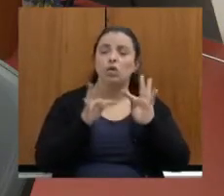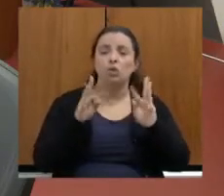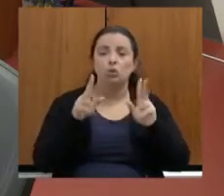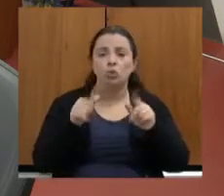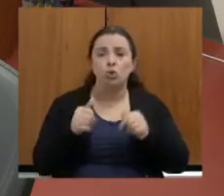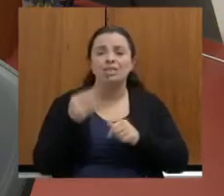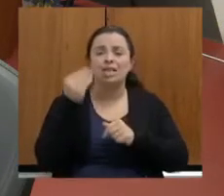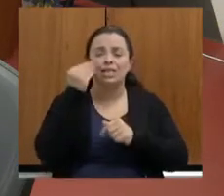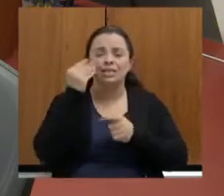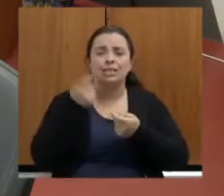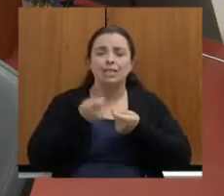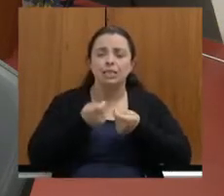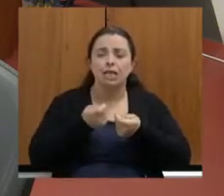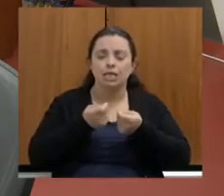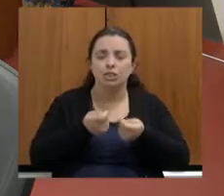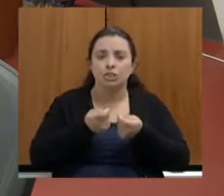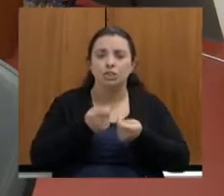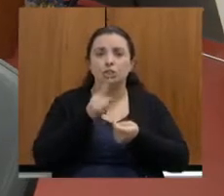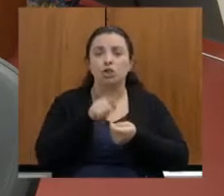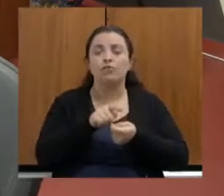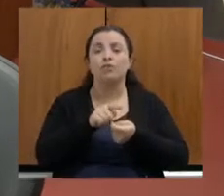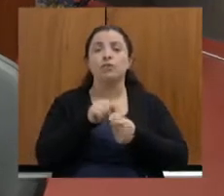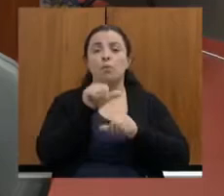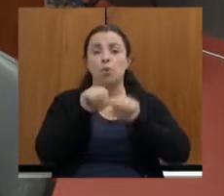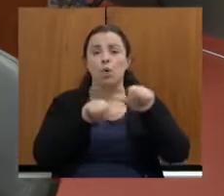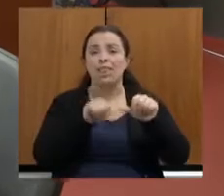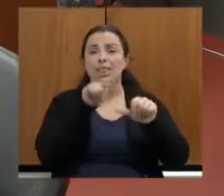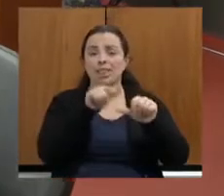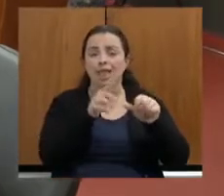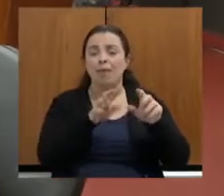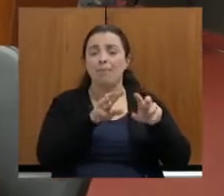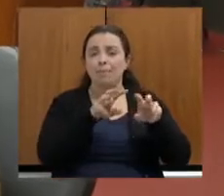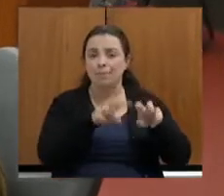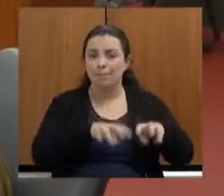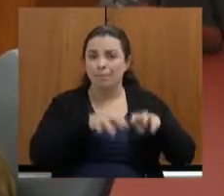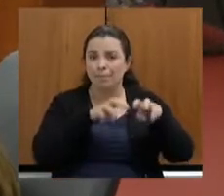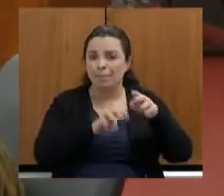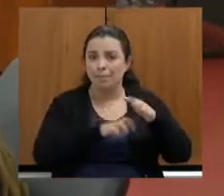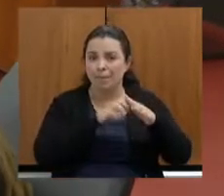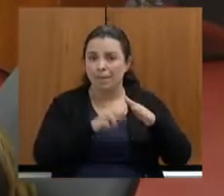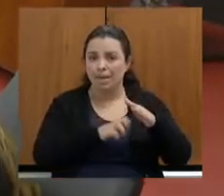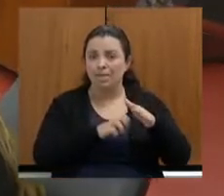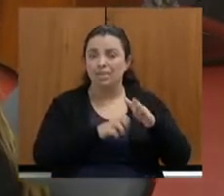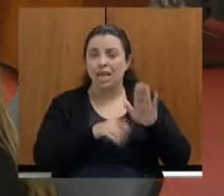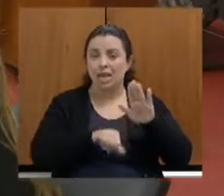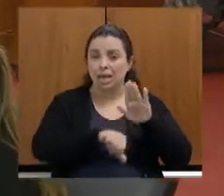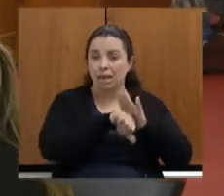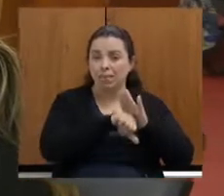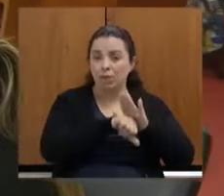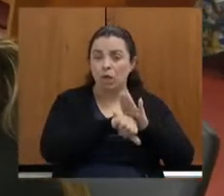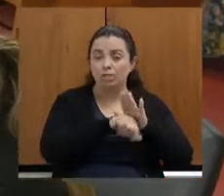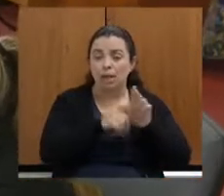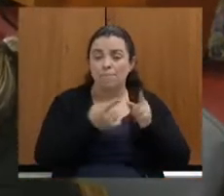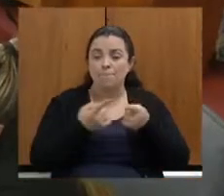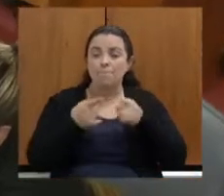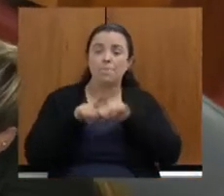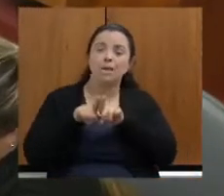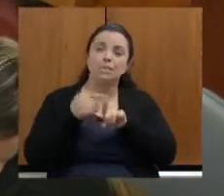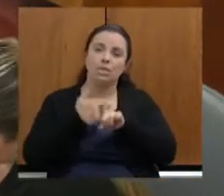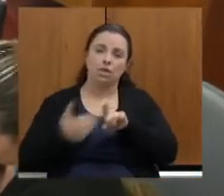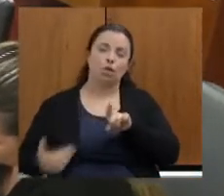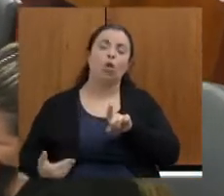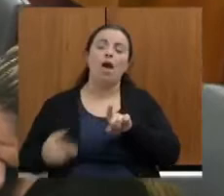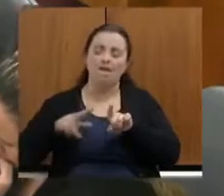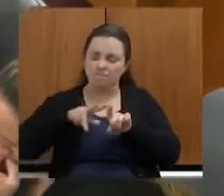transformar mineradoras criminosas em parceiras de governo como também